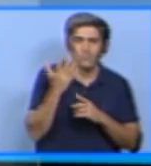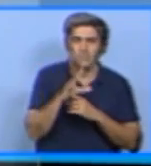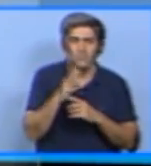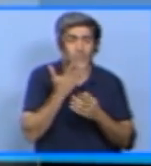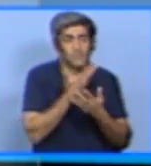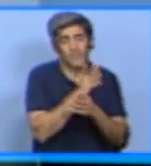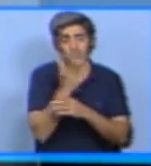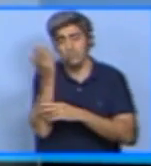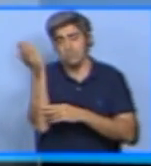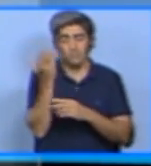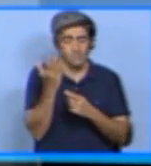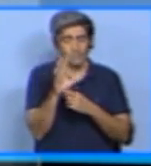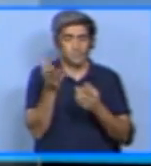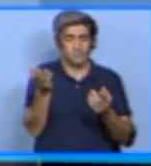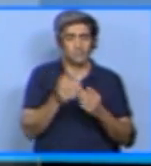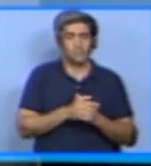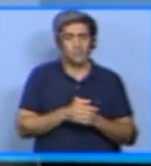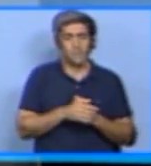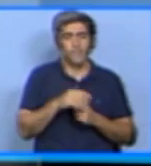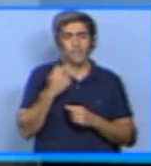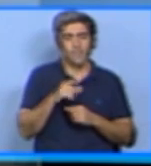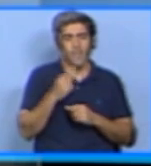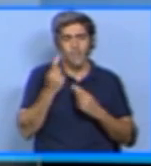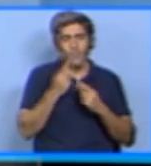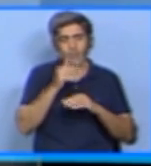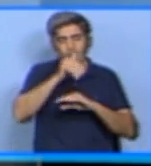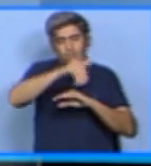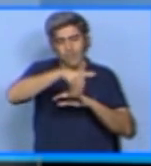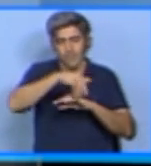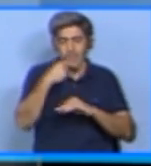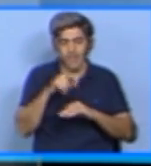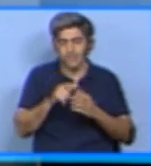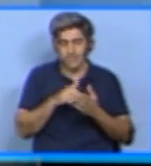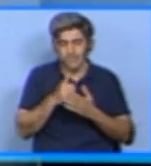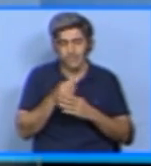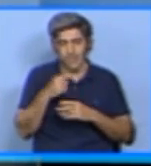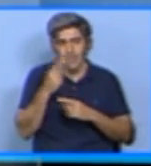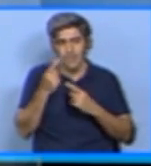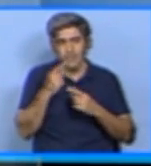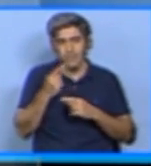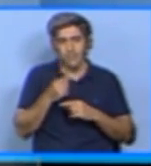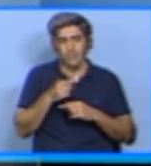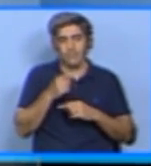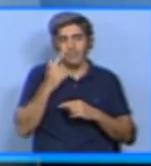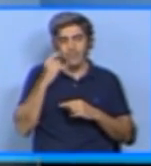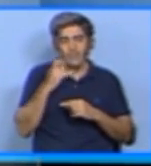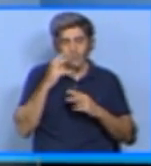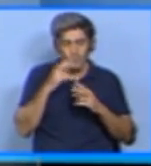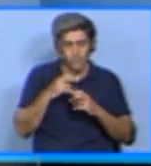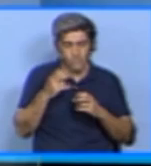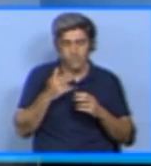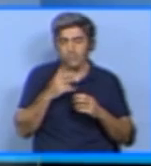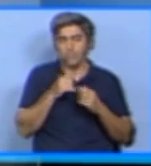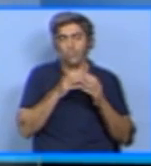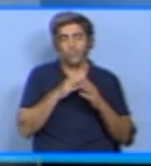como os incêndios. Bem, tem sempre qualquer coisa lá atrás. Pois. Há sempre qualquer coisa que essa ainda se está a tentar descobrir, não é? Não,